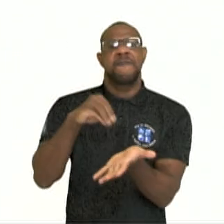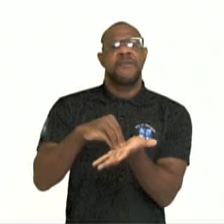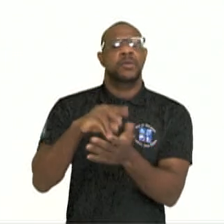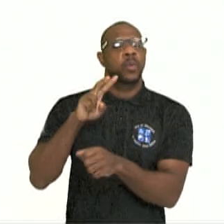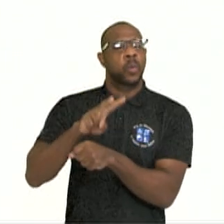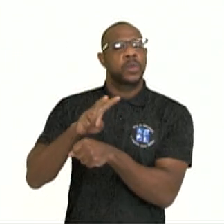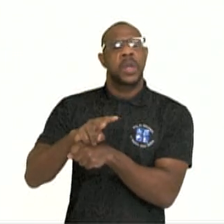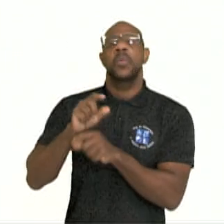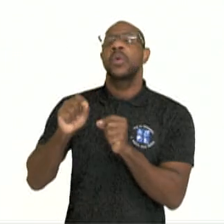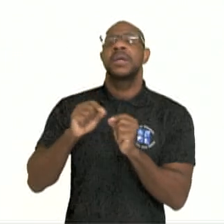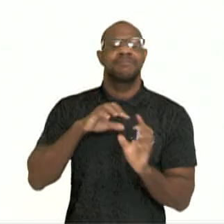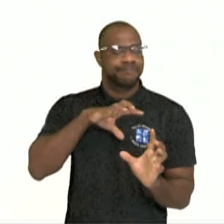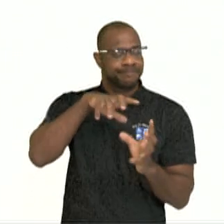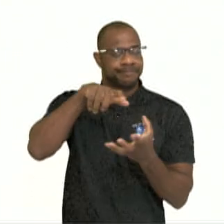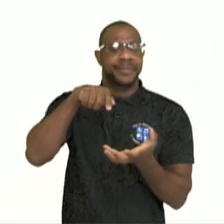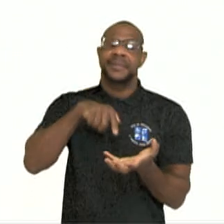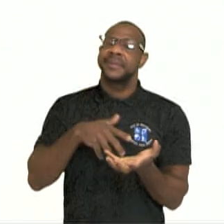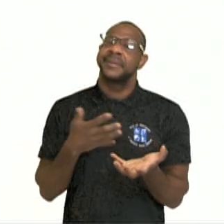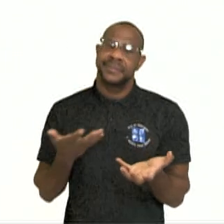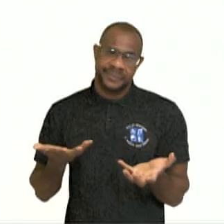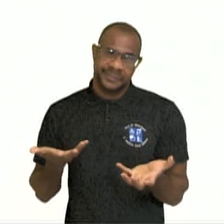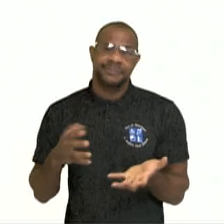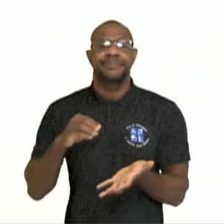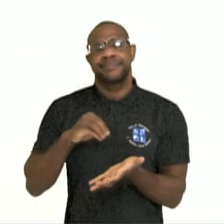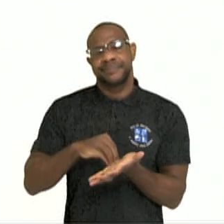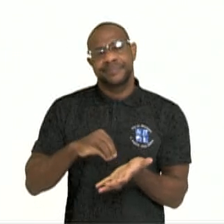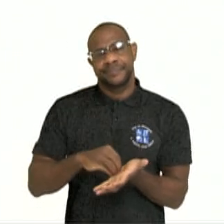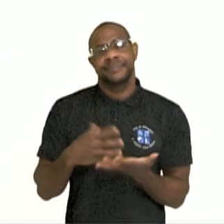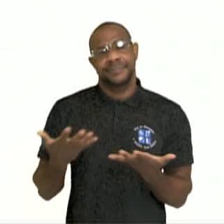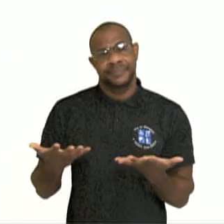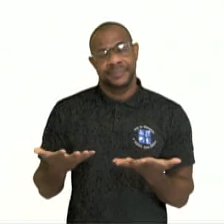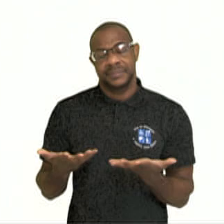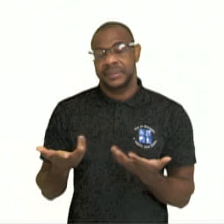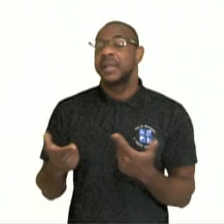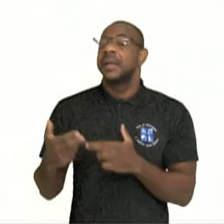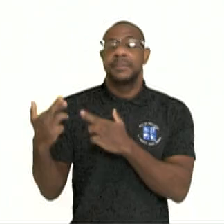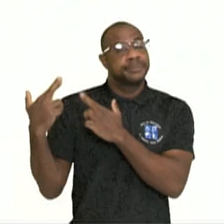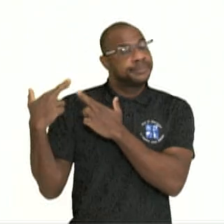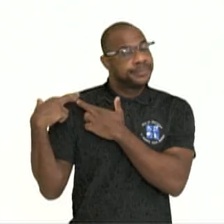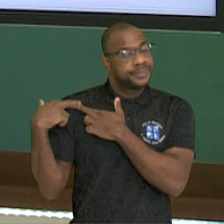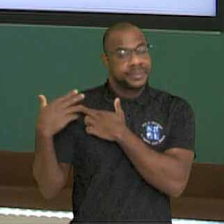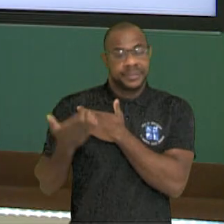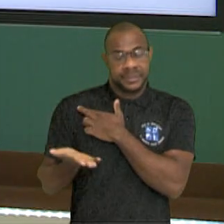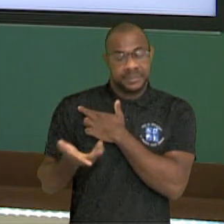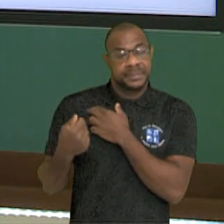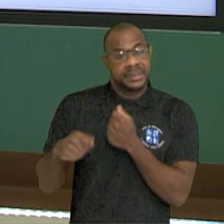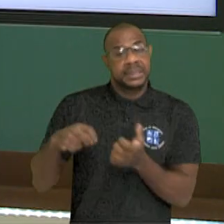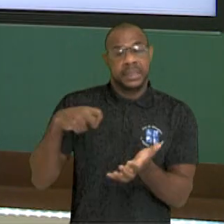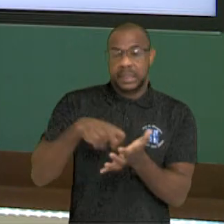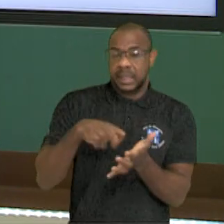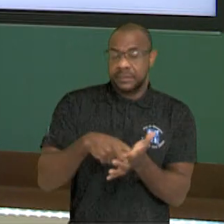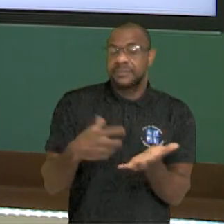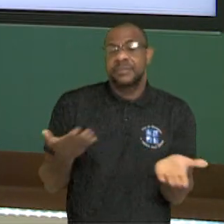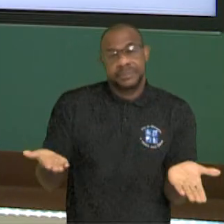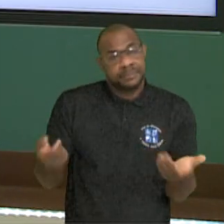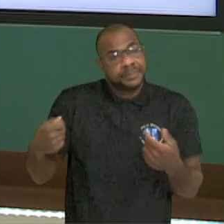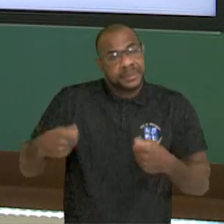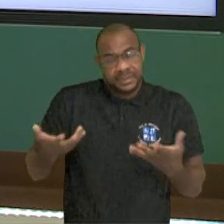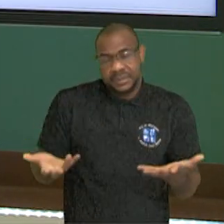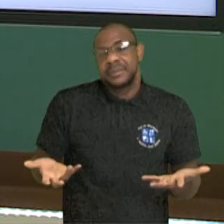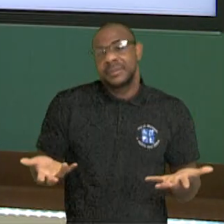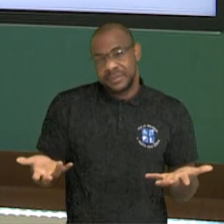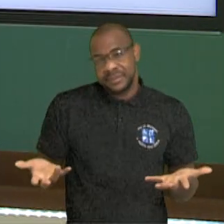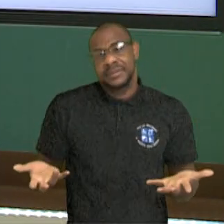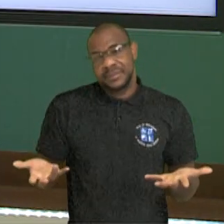cuidados do nosso planeta, certo? Por isso ele deve ser responsabilizado. Quando alguém faz algo errado, ele precisa ser